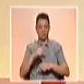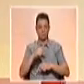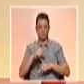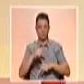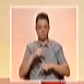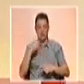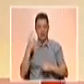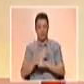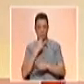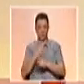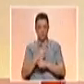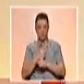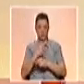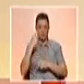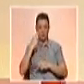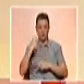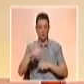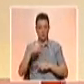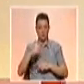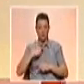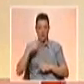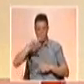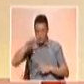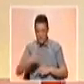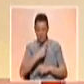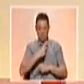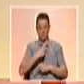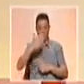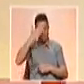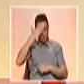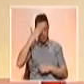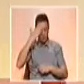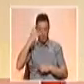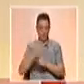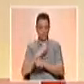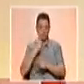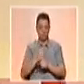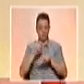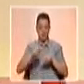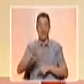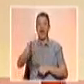há factos que são irredutíveis e que nós devemos ter consciência deles. E um deles é